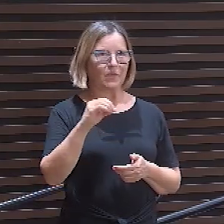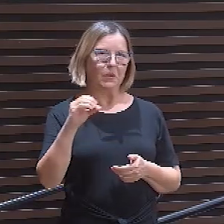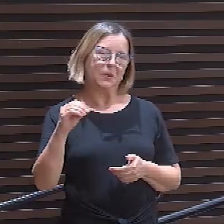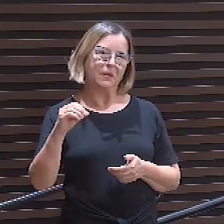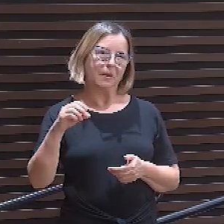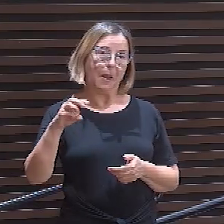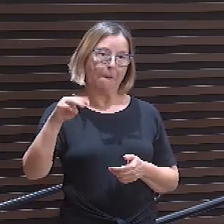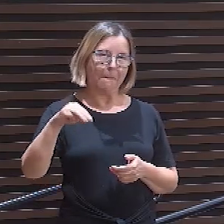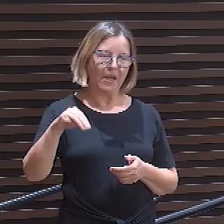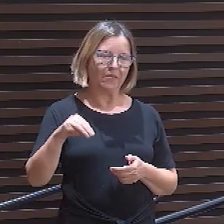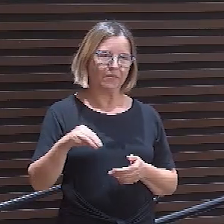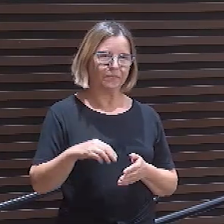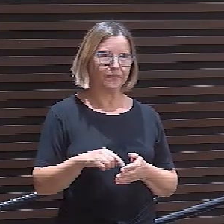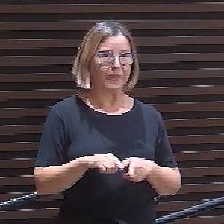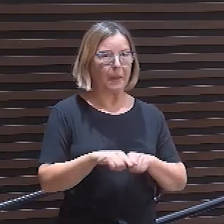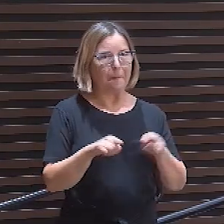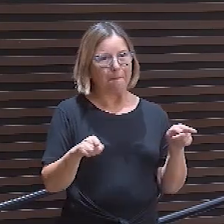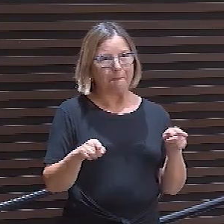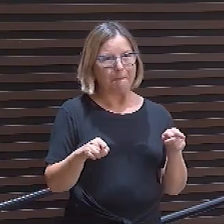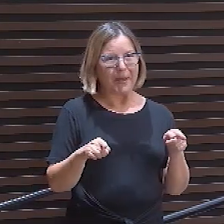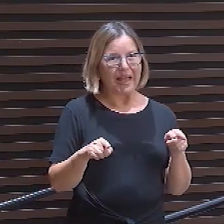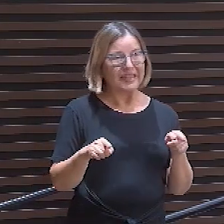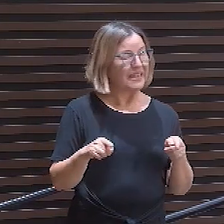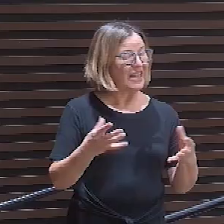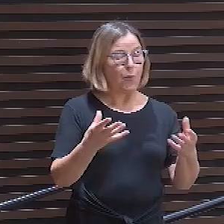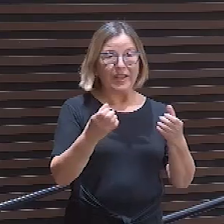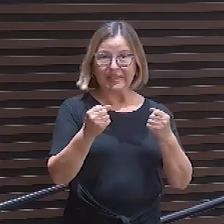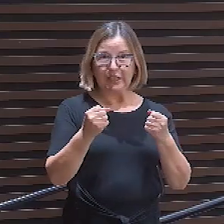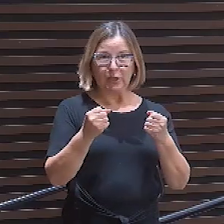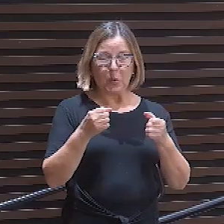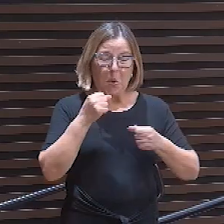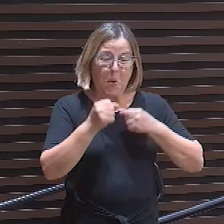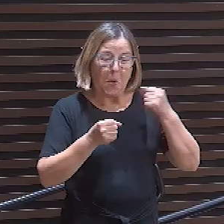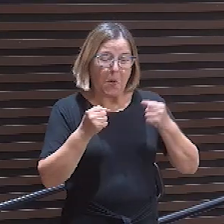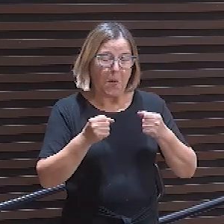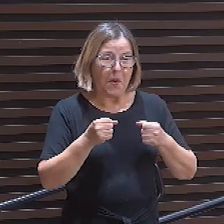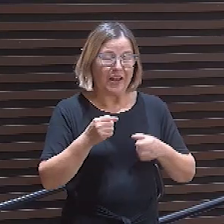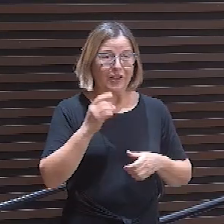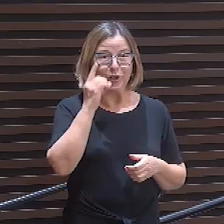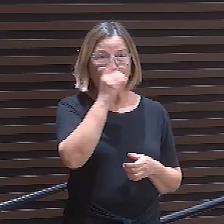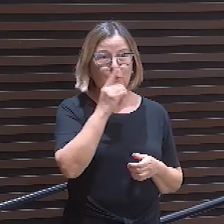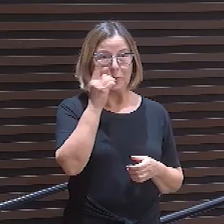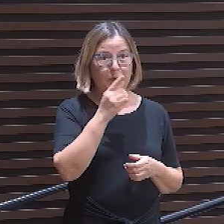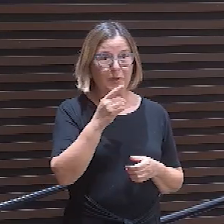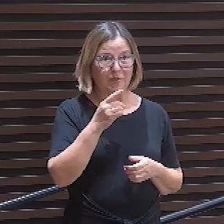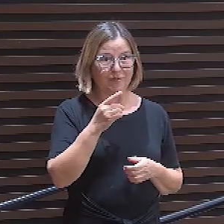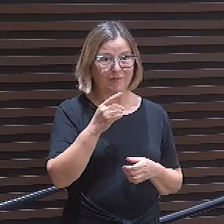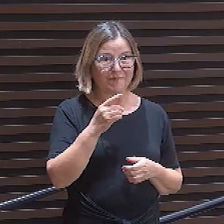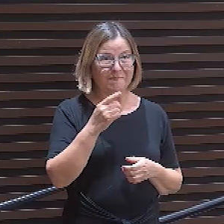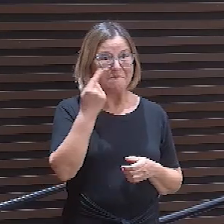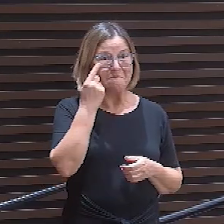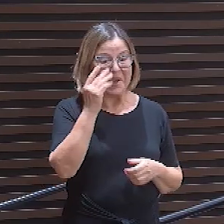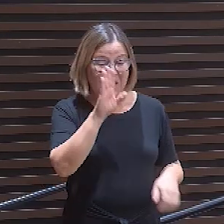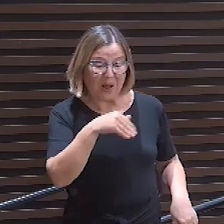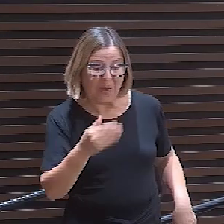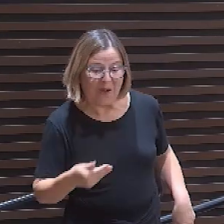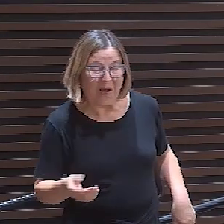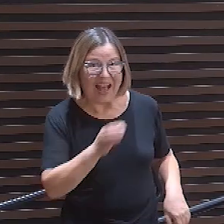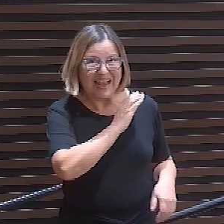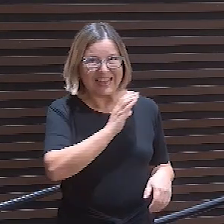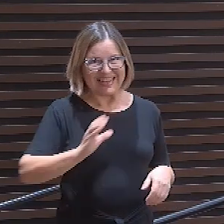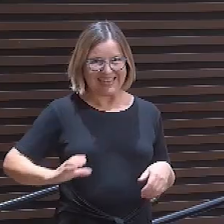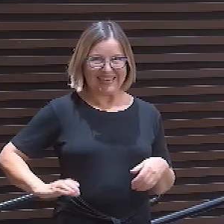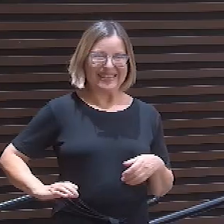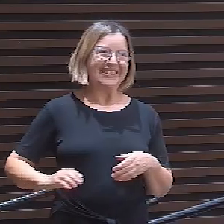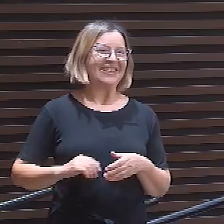Ele recusou correr no domingo em honra a Cristo. Agora você lembra dele? Tem até um filme a